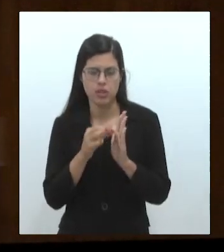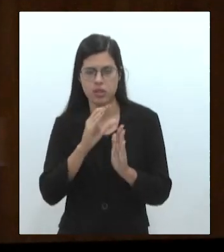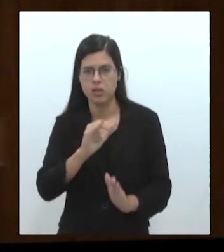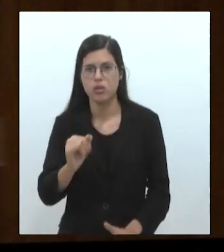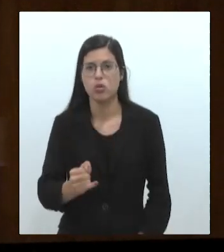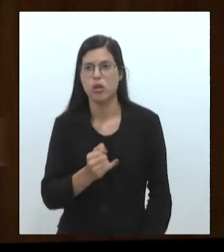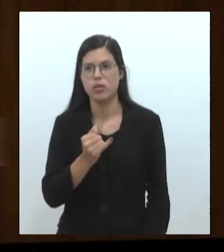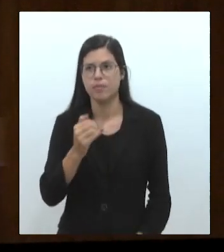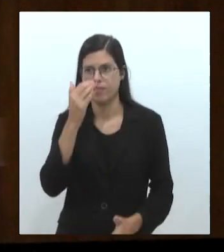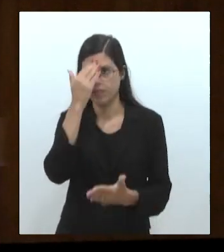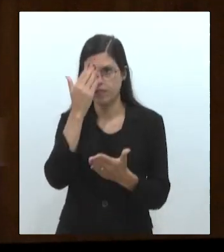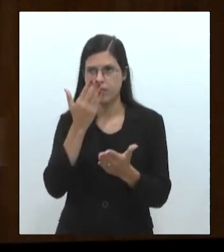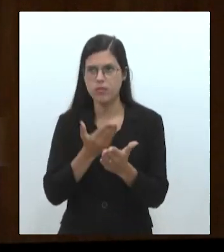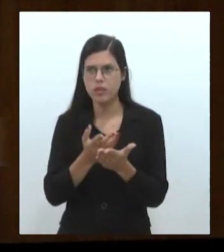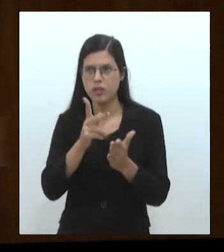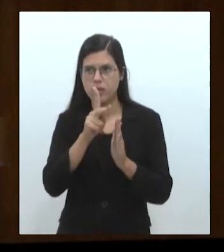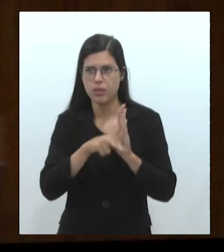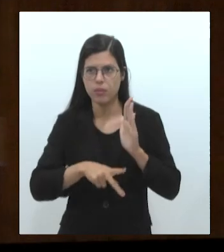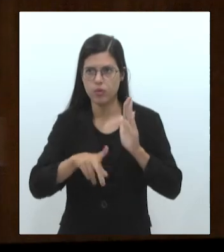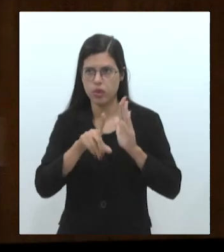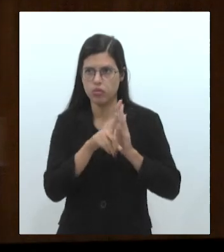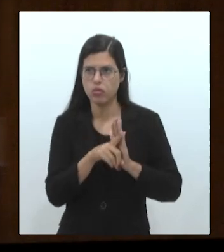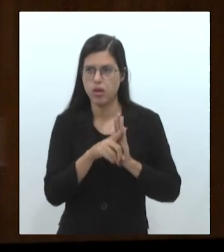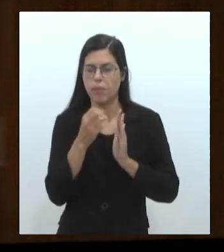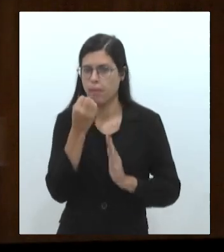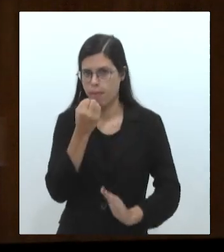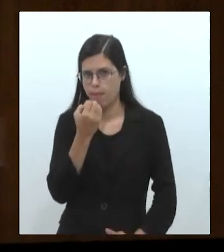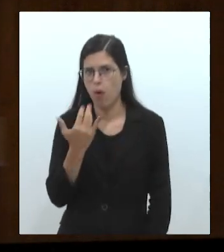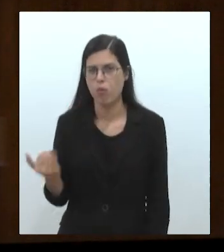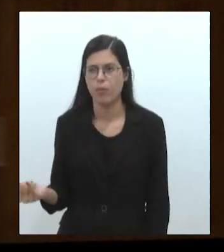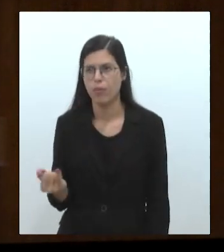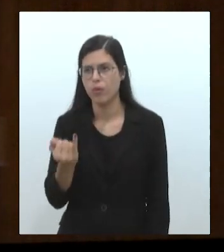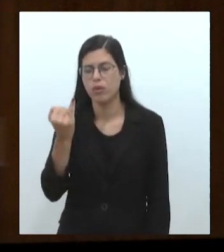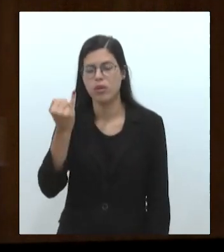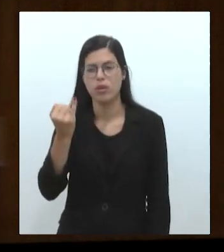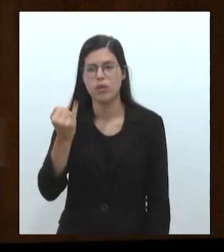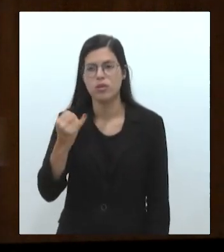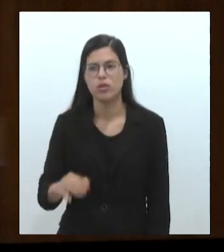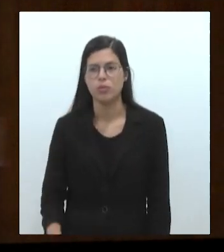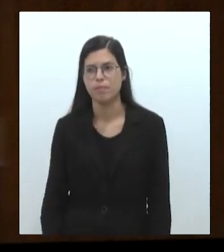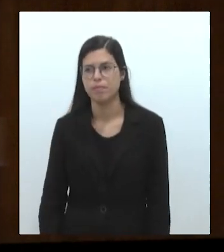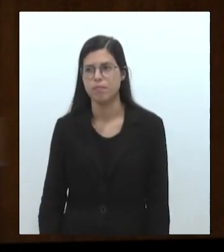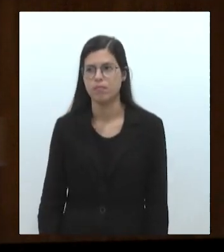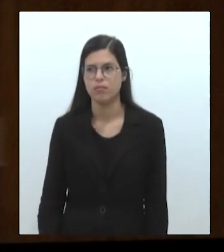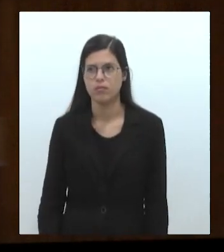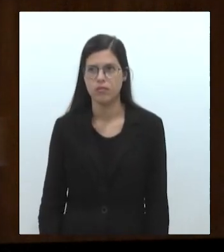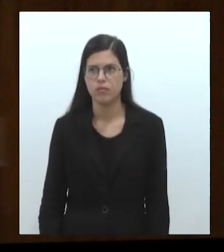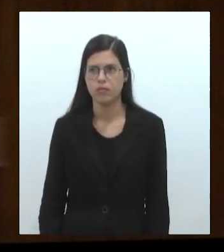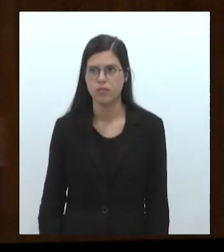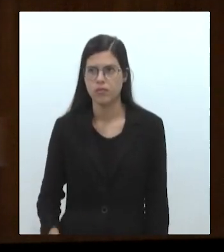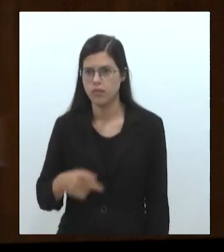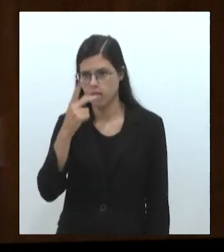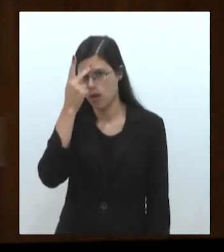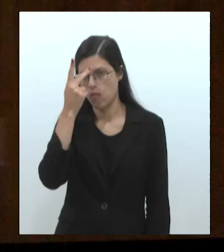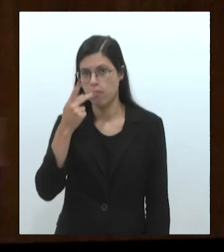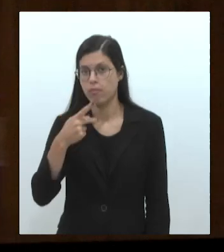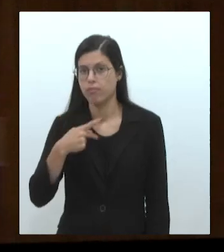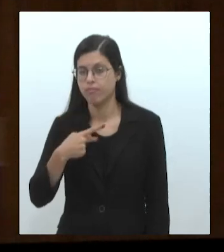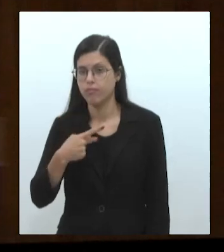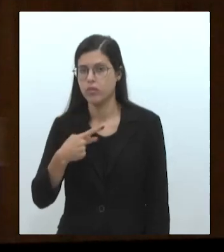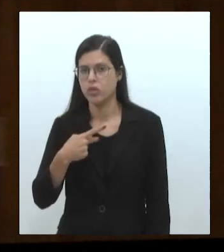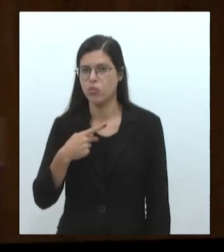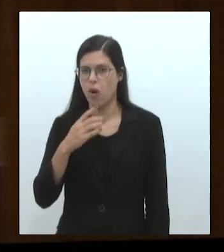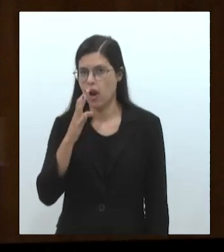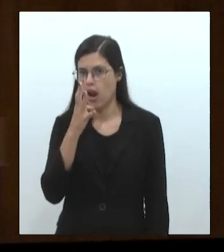projeto de lei muito feliz. Eu mesmo, que sou um admirador